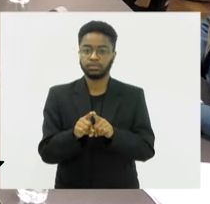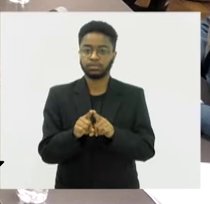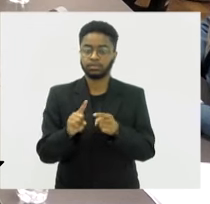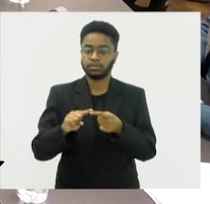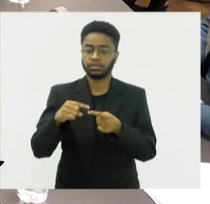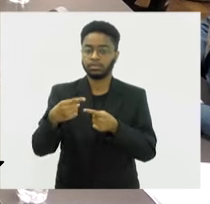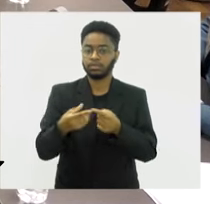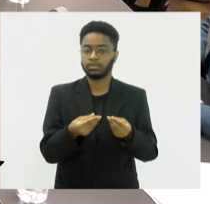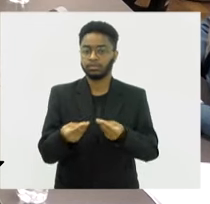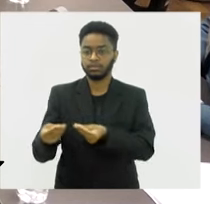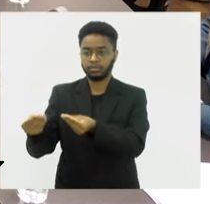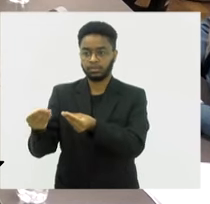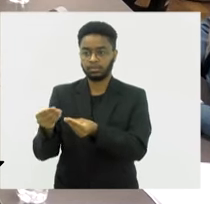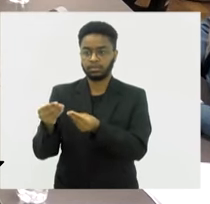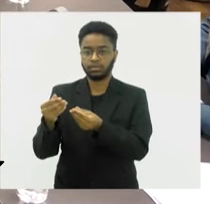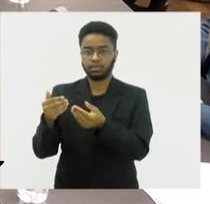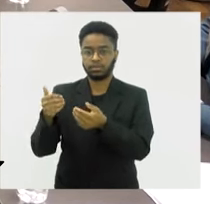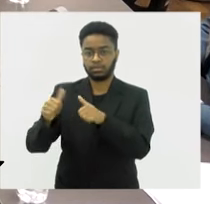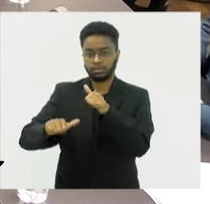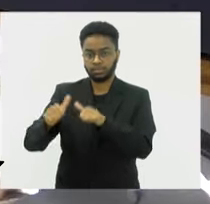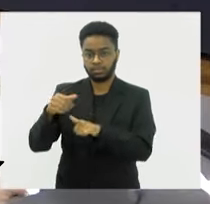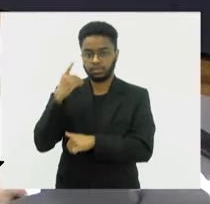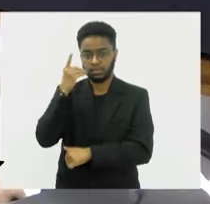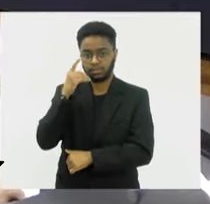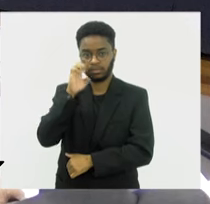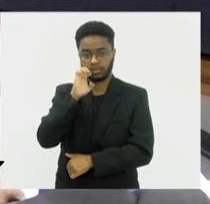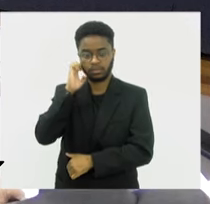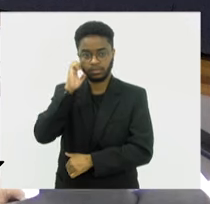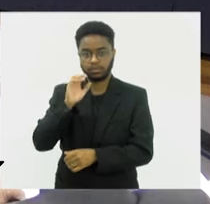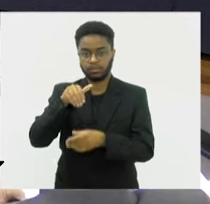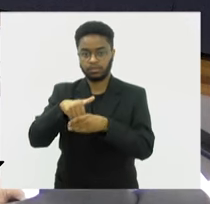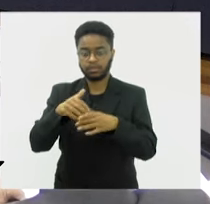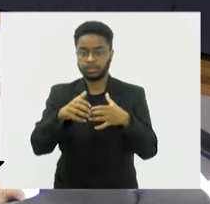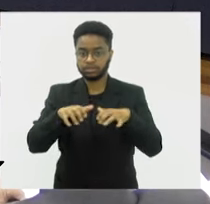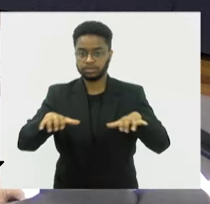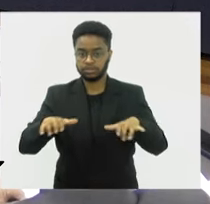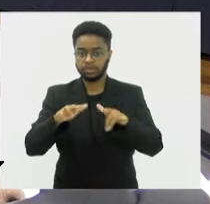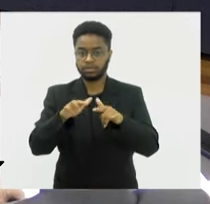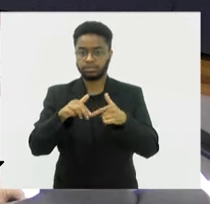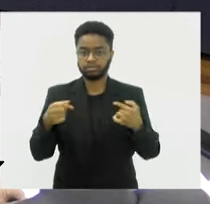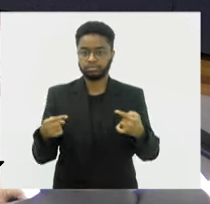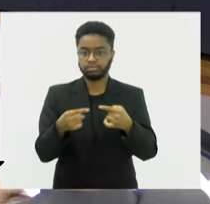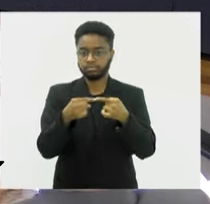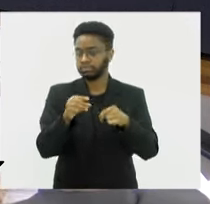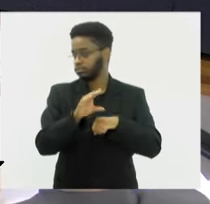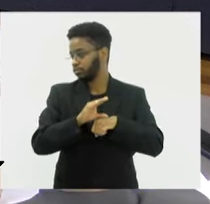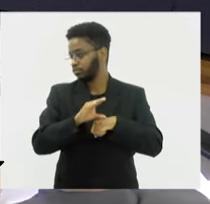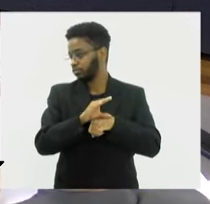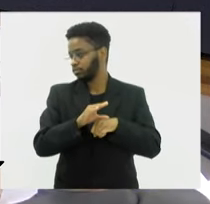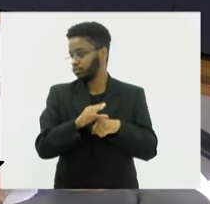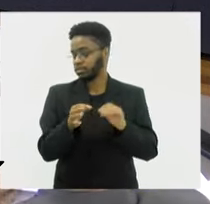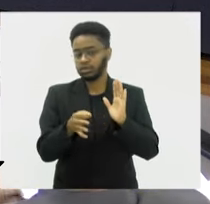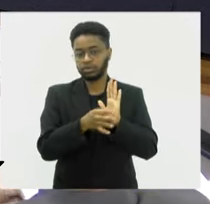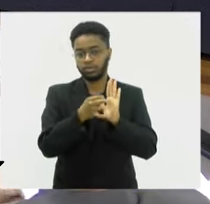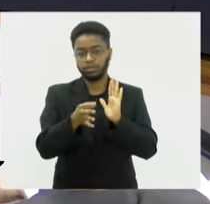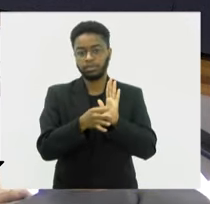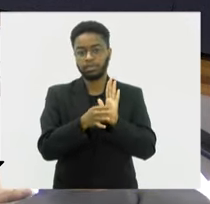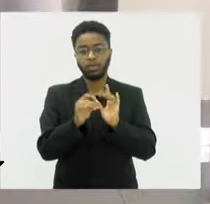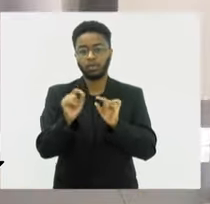a deputada Élica Takimoto, com voto em separado pela constitucionalidade. O parecer é